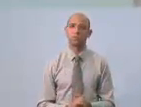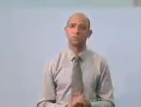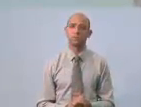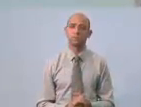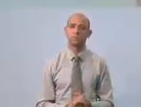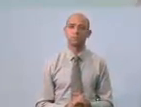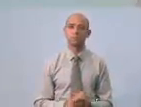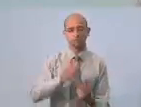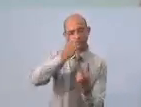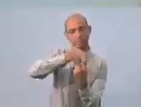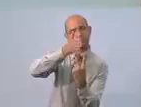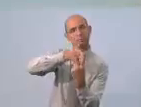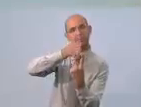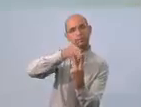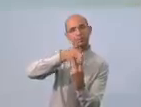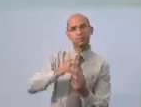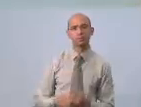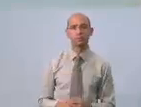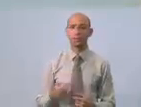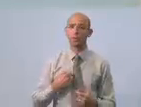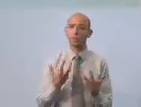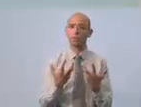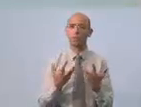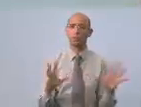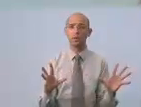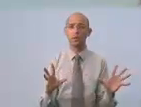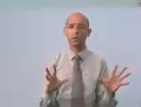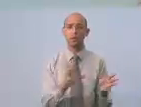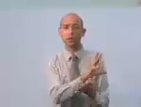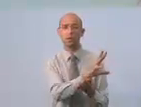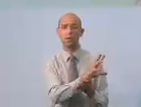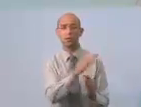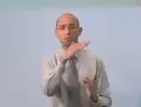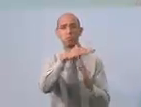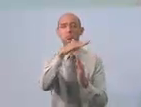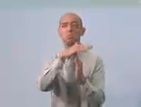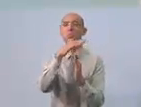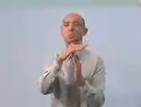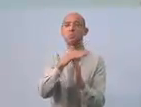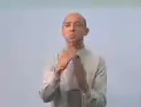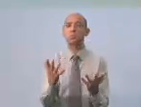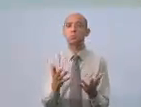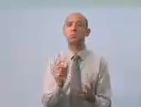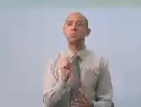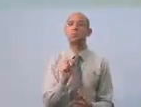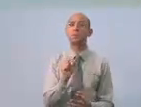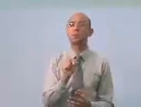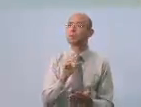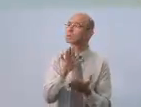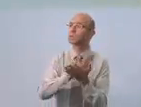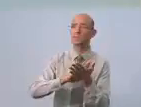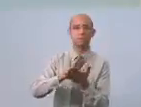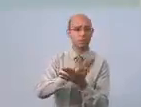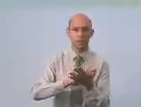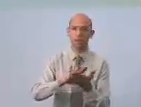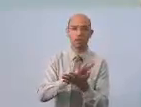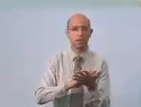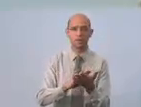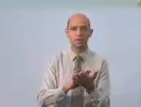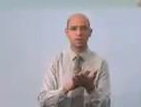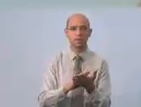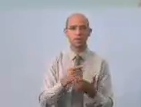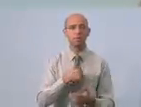ter. Não quero aqui imitar nada, nem ser